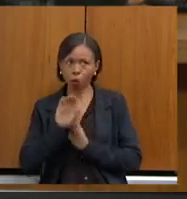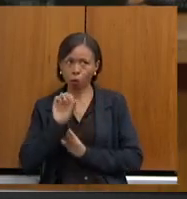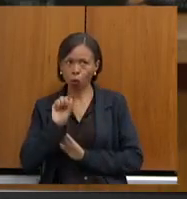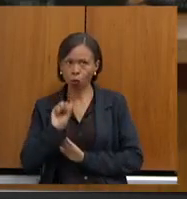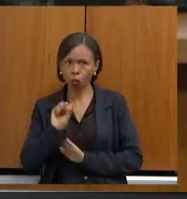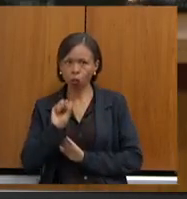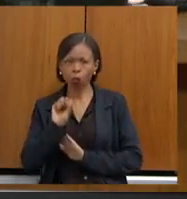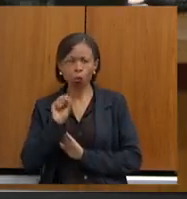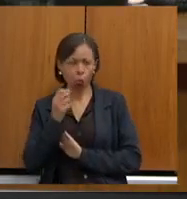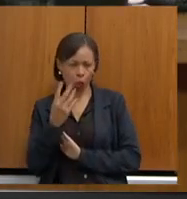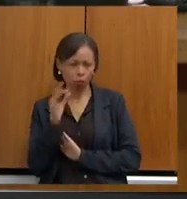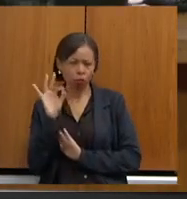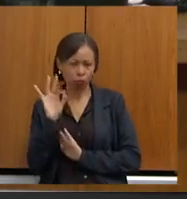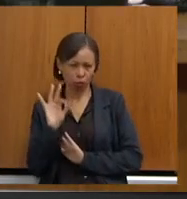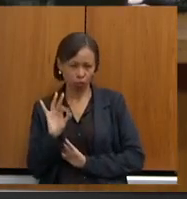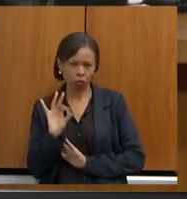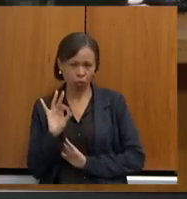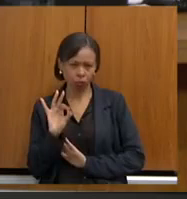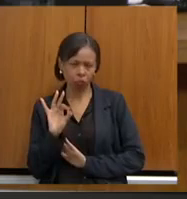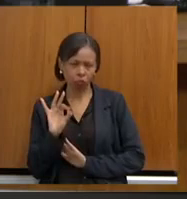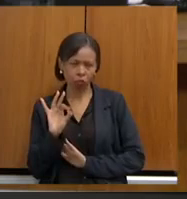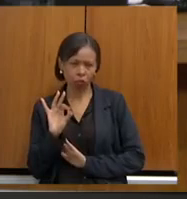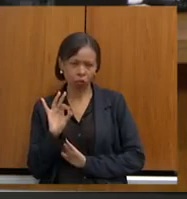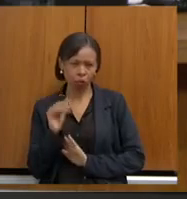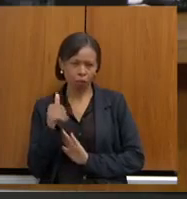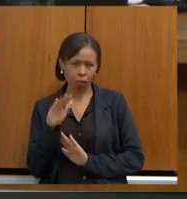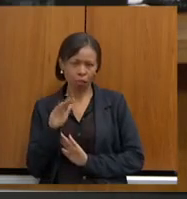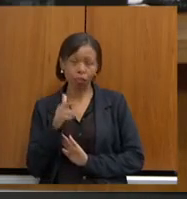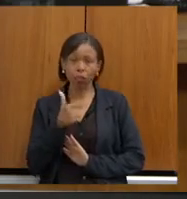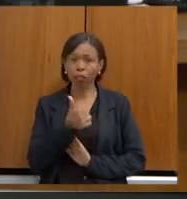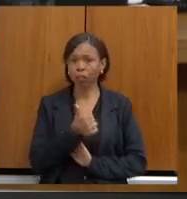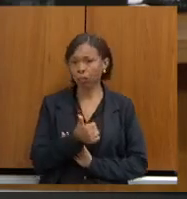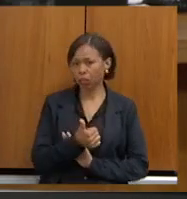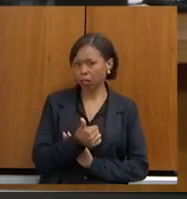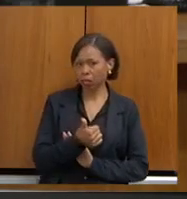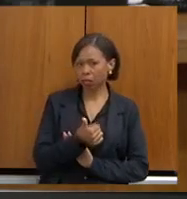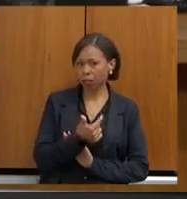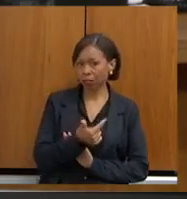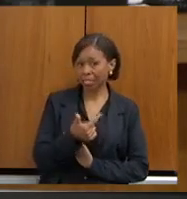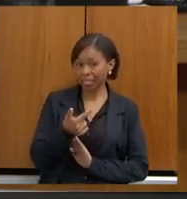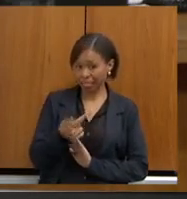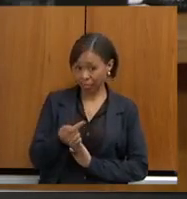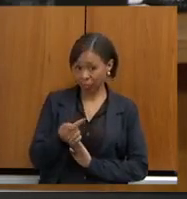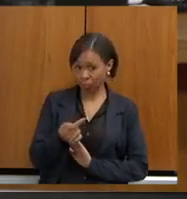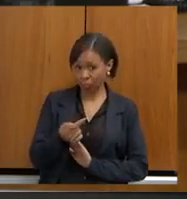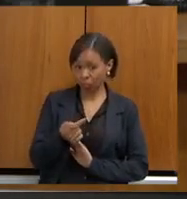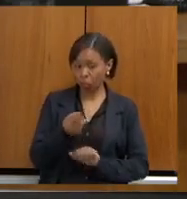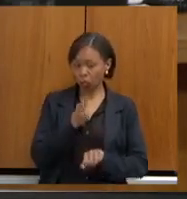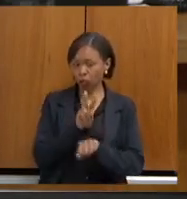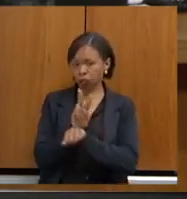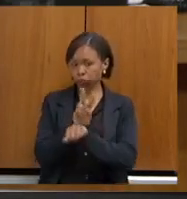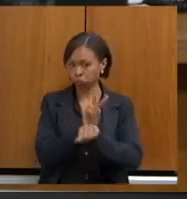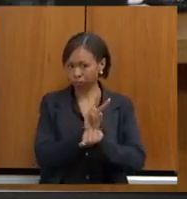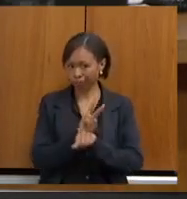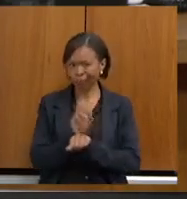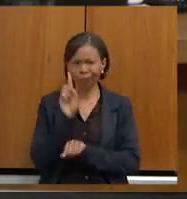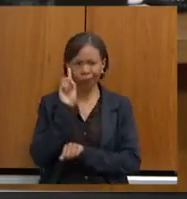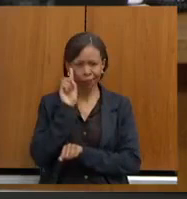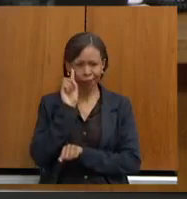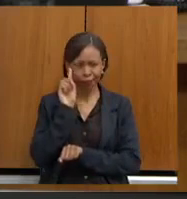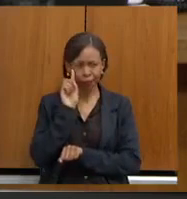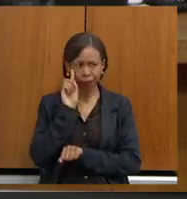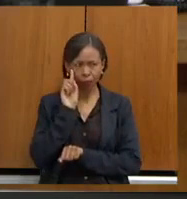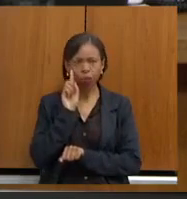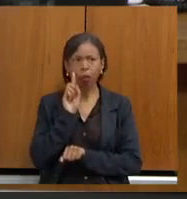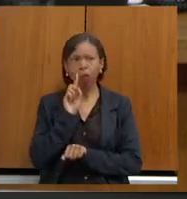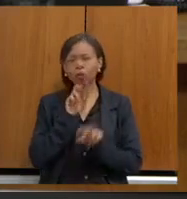como destaquei na minha fala são 127 medidas protetivas dia caso de feminicídios